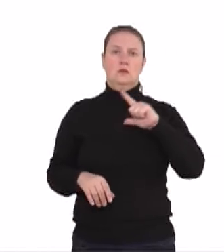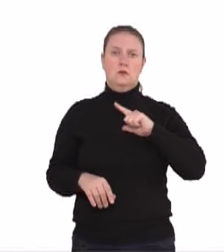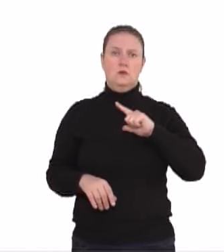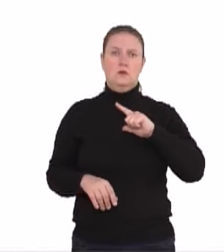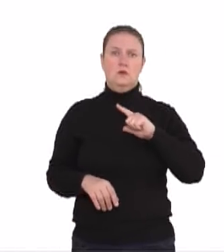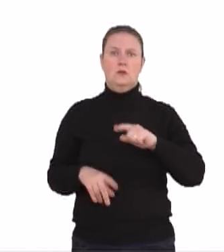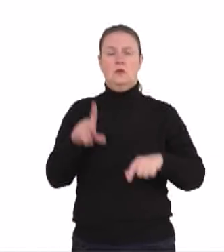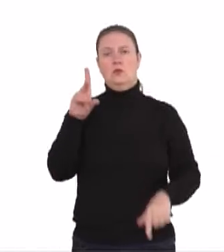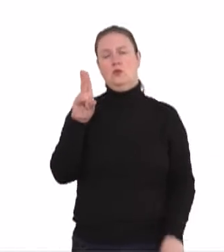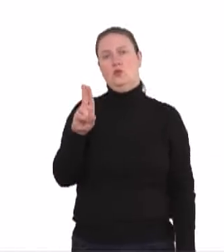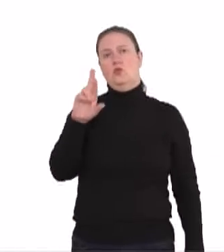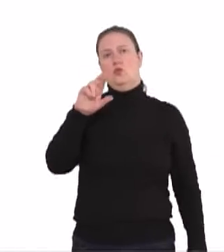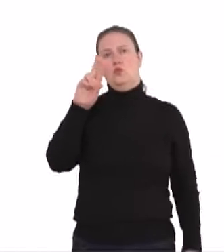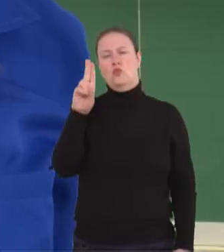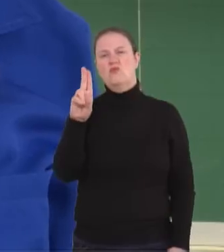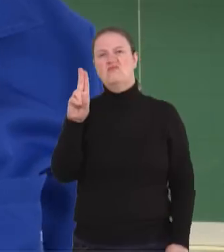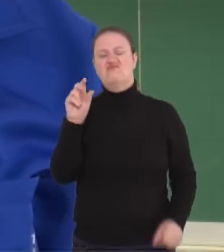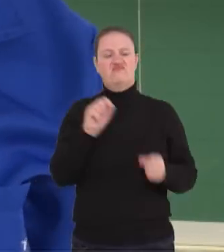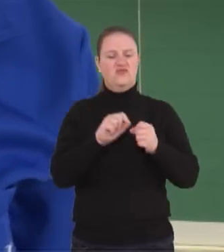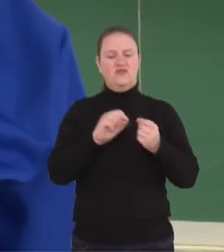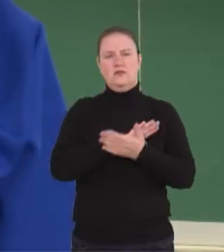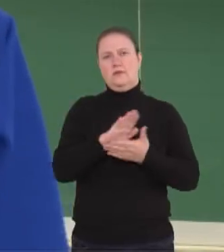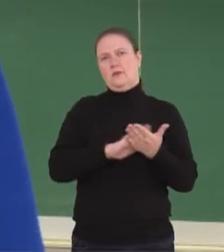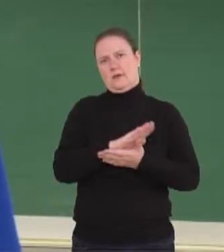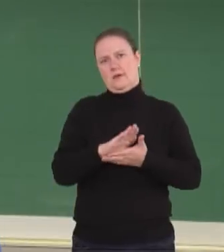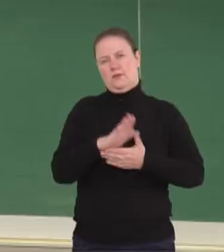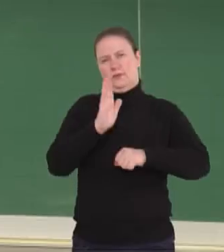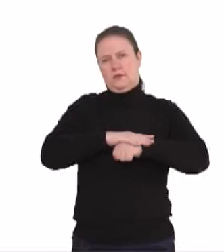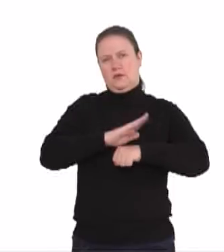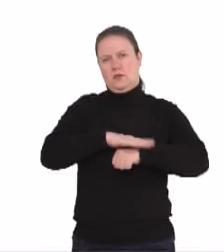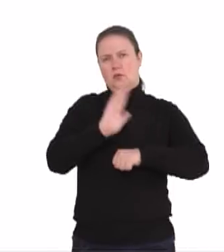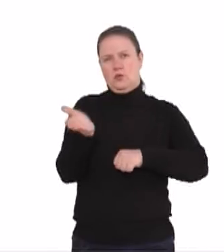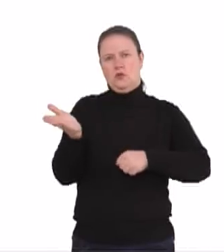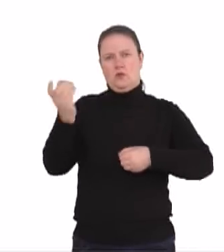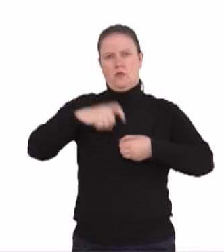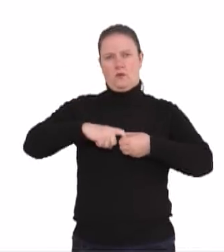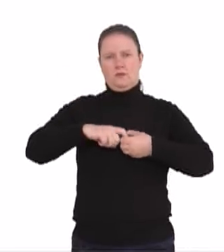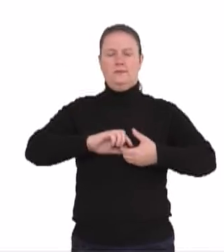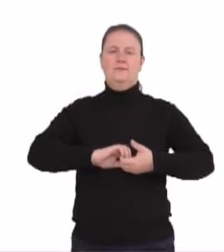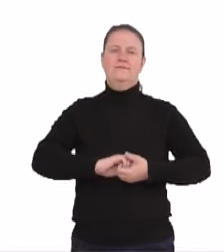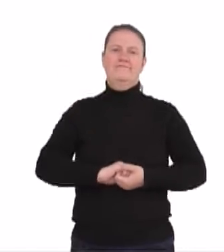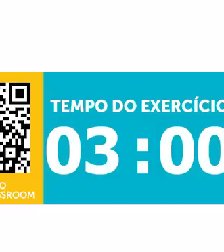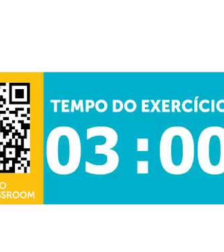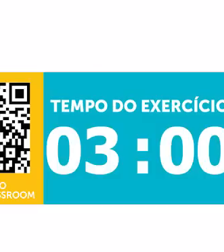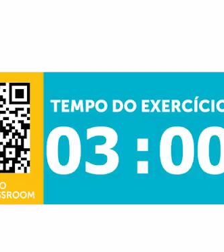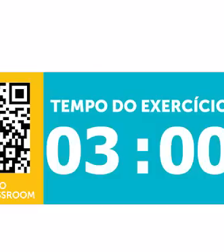teve utilidade para nada? Um tempo para vocês pensarem.